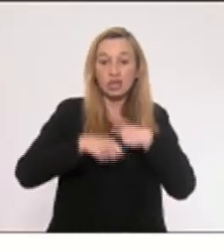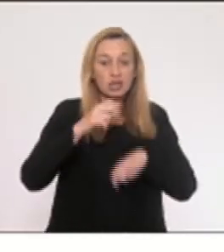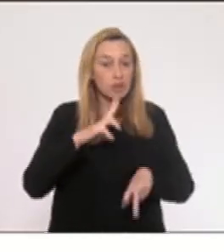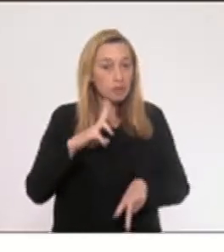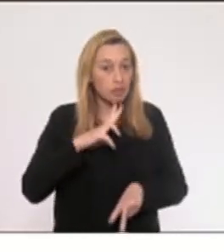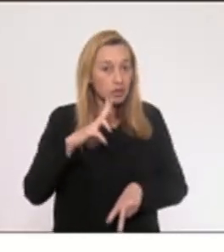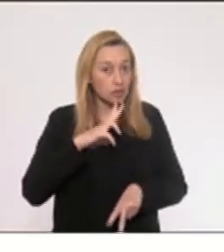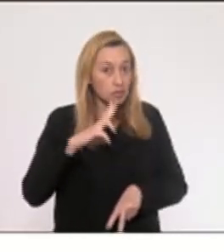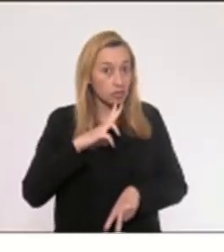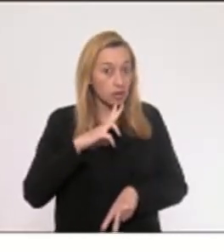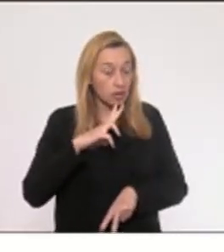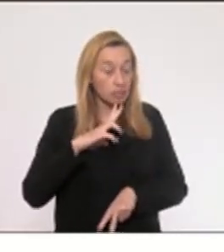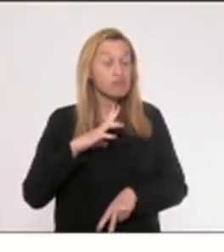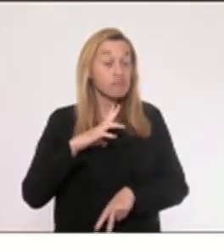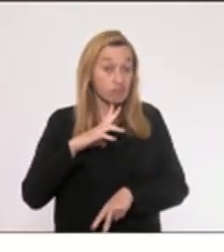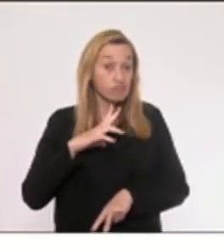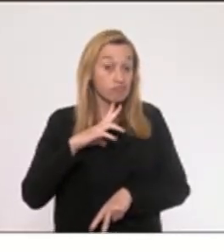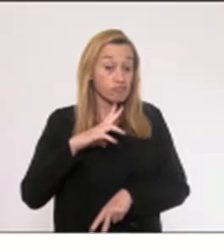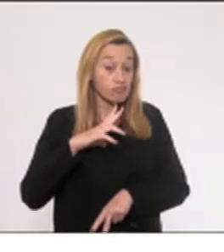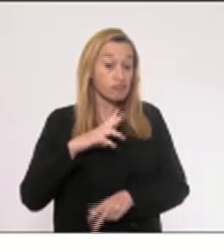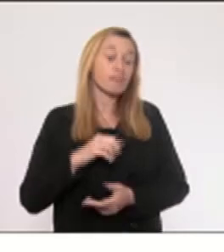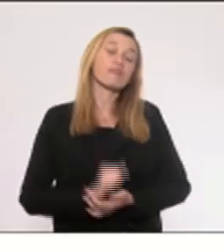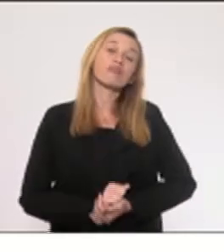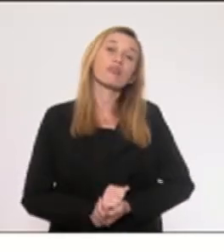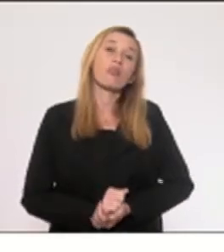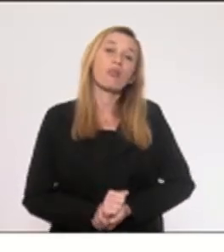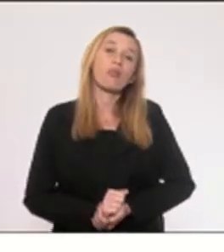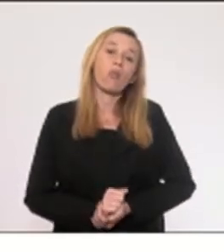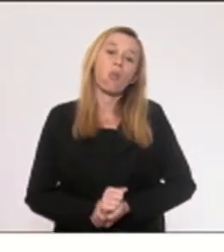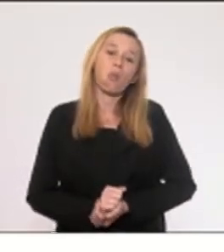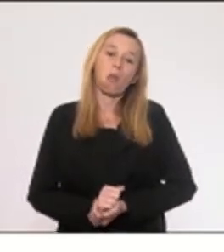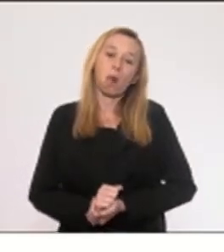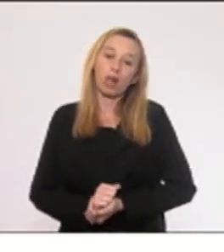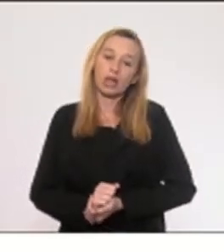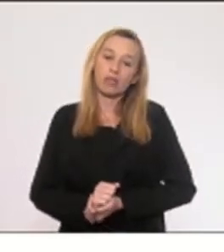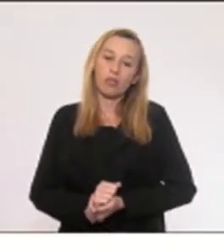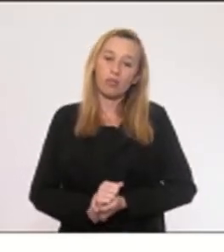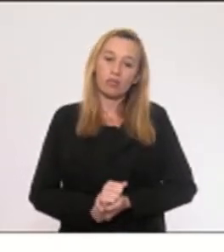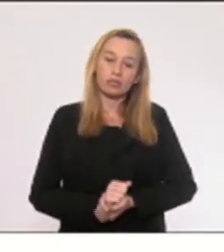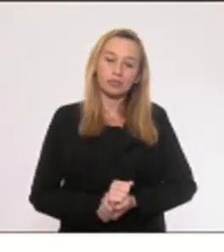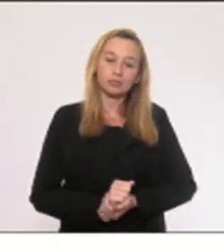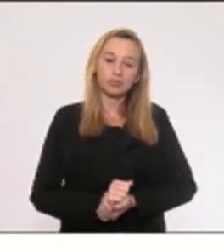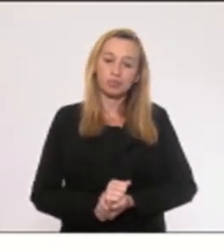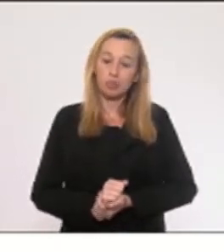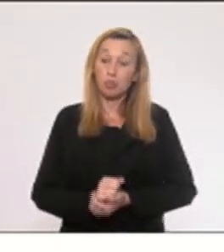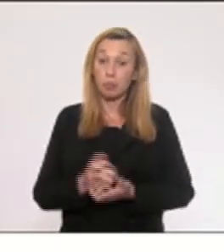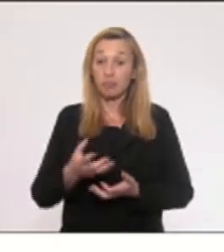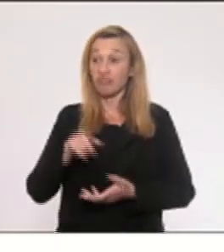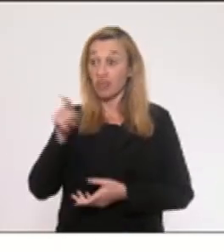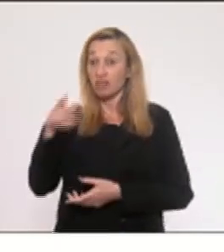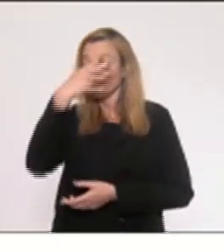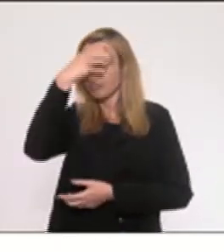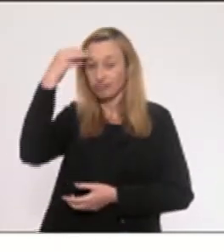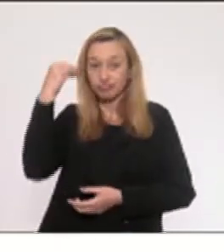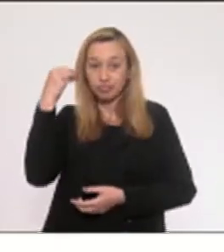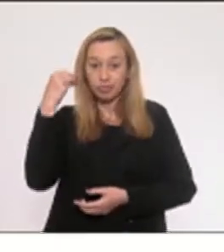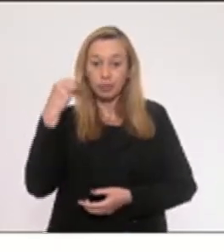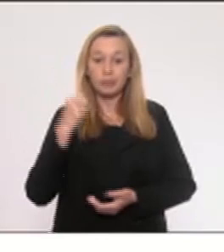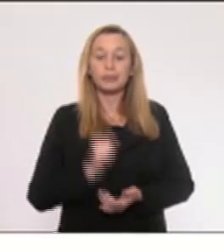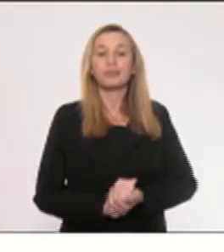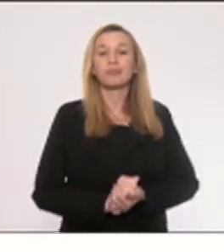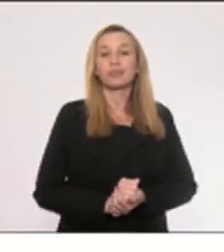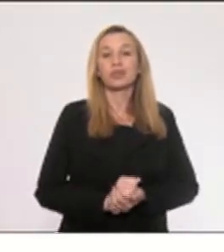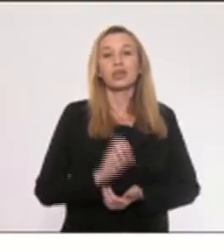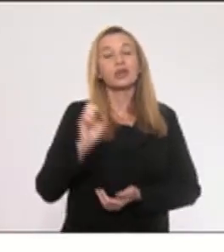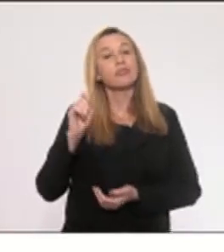privada, aliás, satanizando o empreendimento privado. Eles esquecem que o